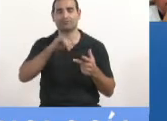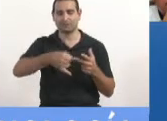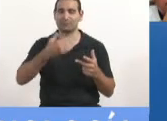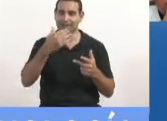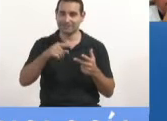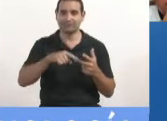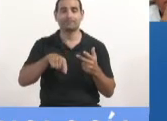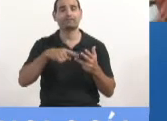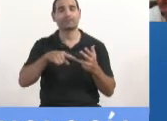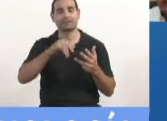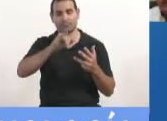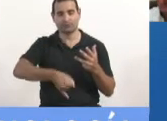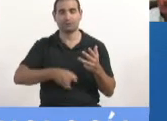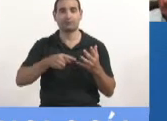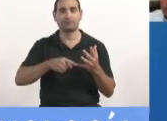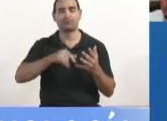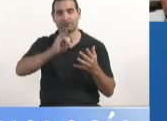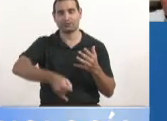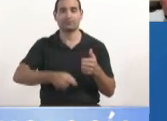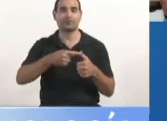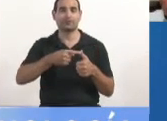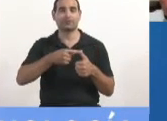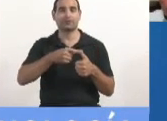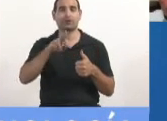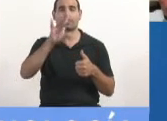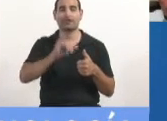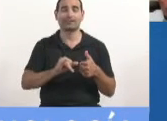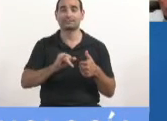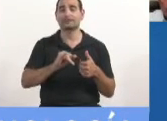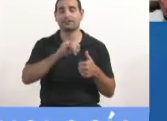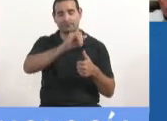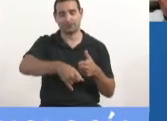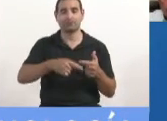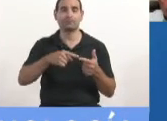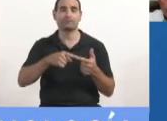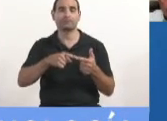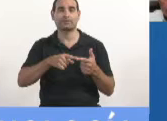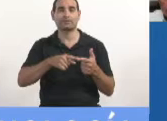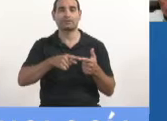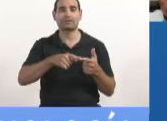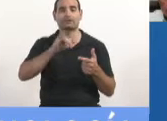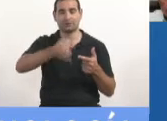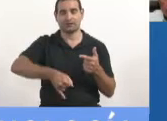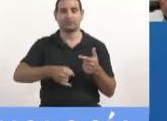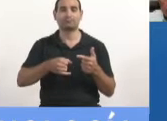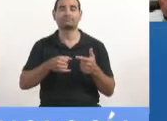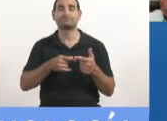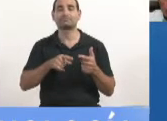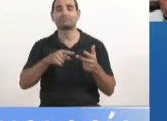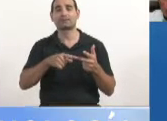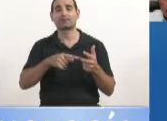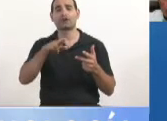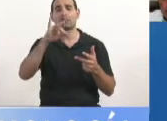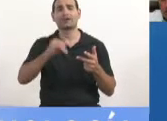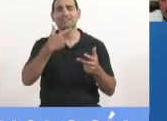gracias. Reutemann, afirmativo. Rodas, afirmativo. Rodríguez, Matías, afirmativo. Rodríguez Machado, afirmativo. Senador